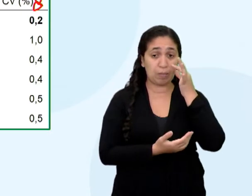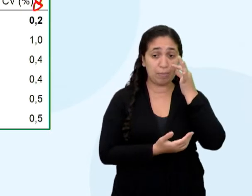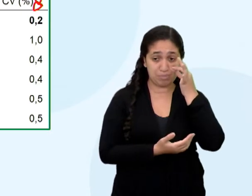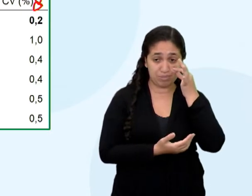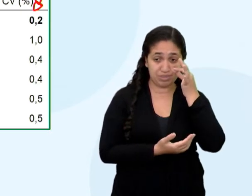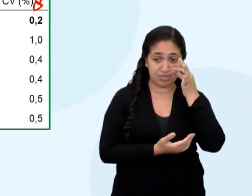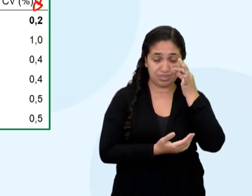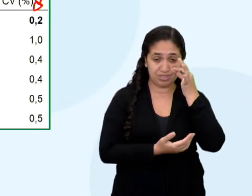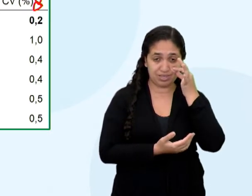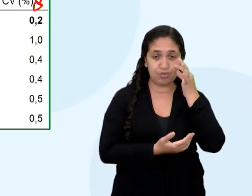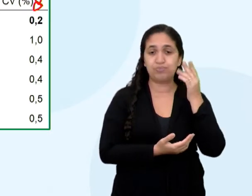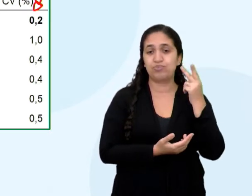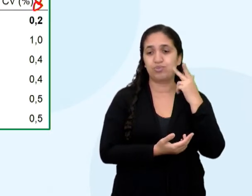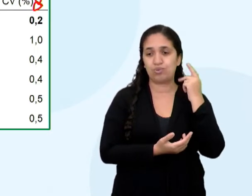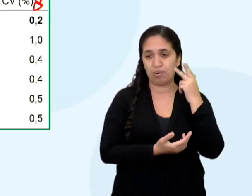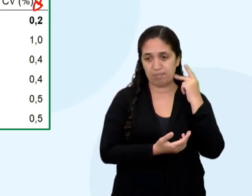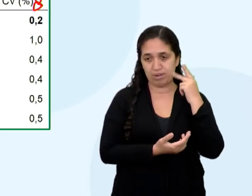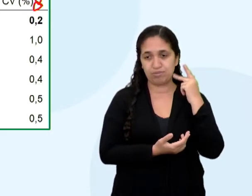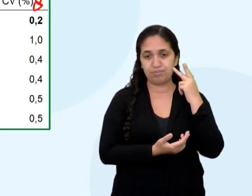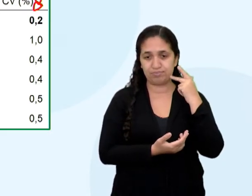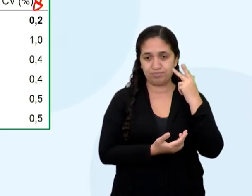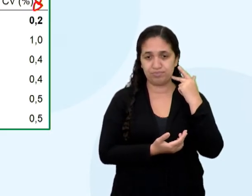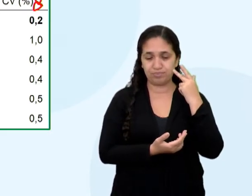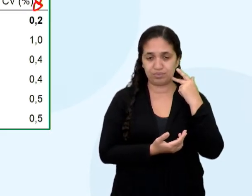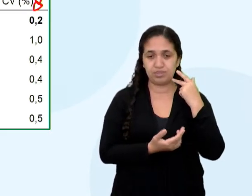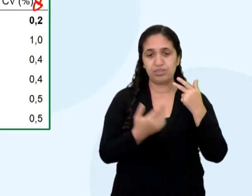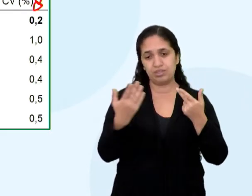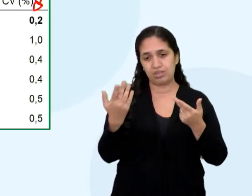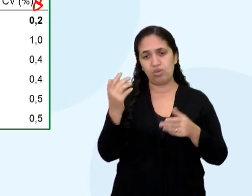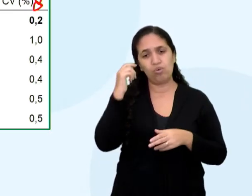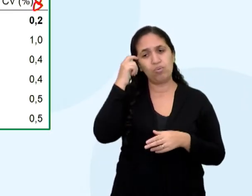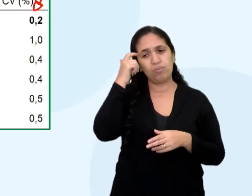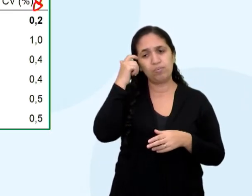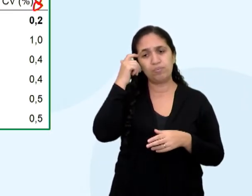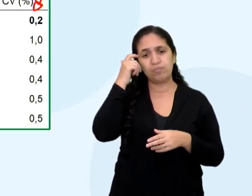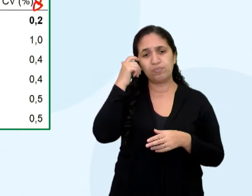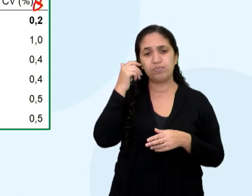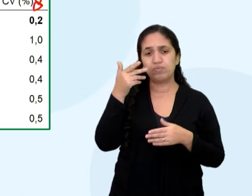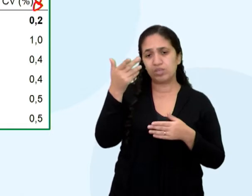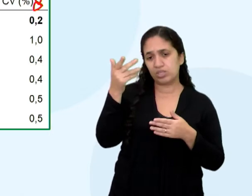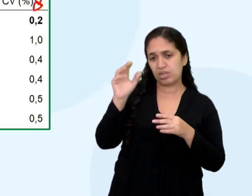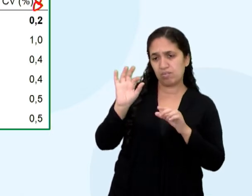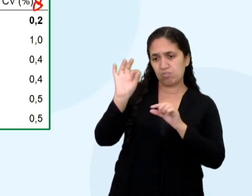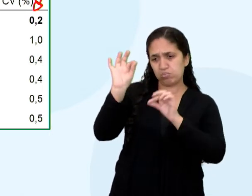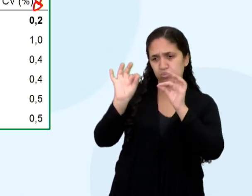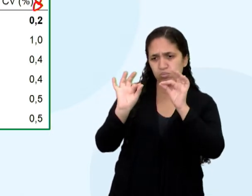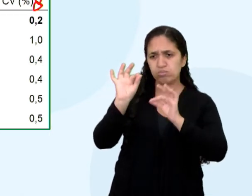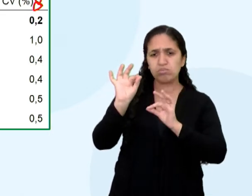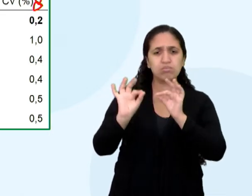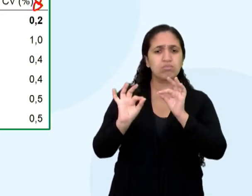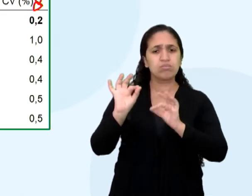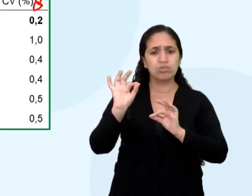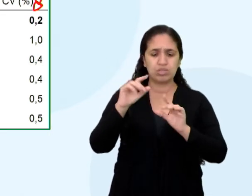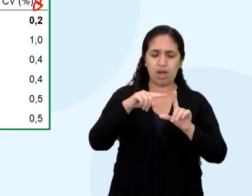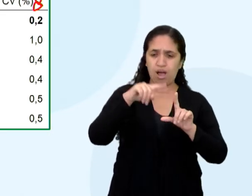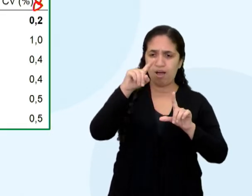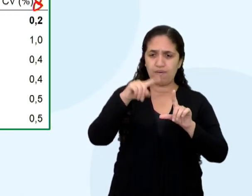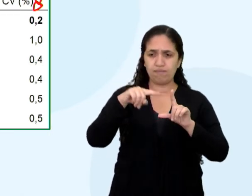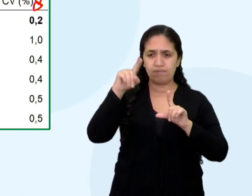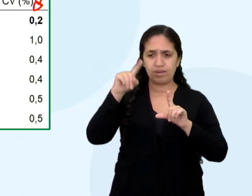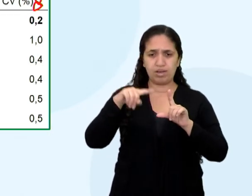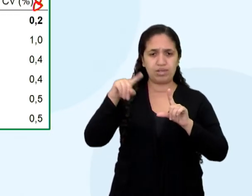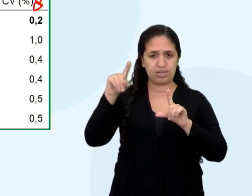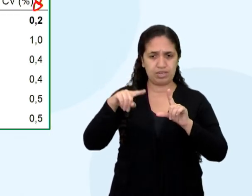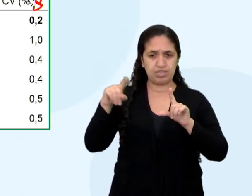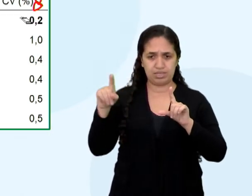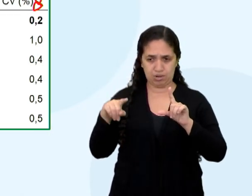são dados, né, são coeficientes que você pode subir aí para cima ou para baixo, acontece a variação deles aí. Deixa eu apagar